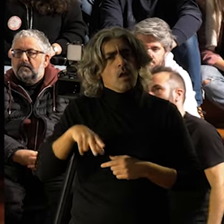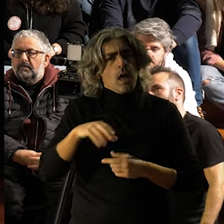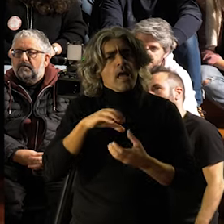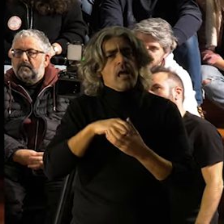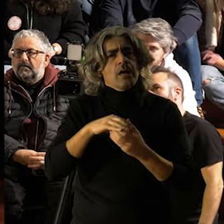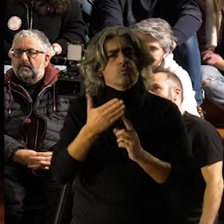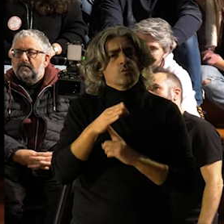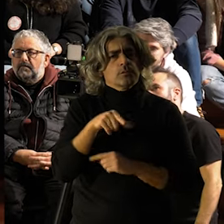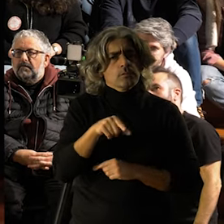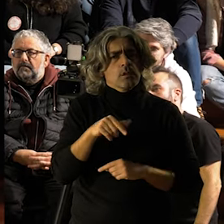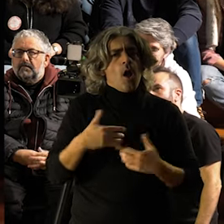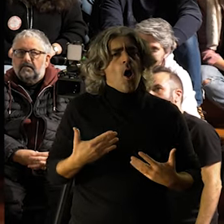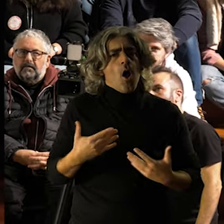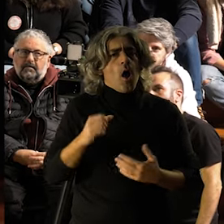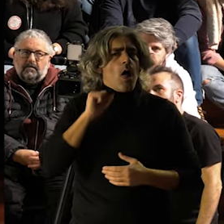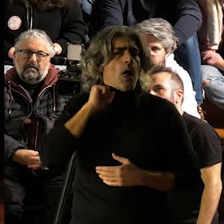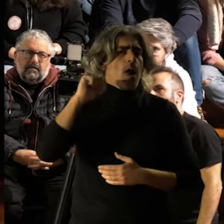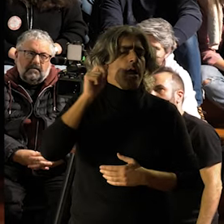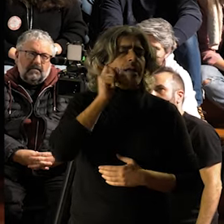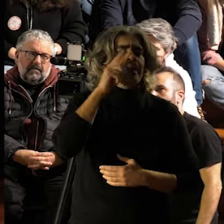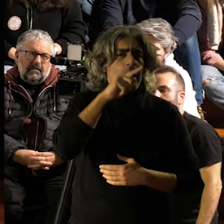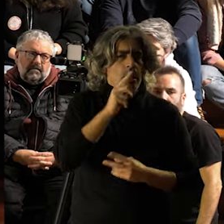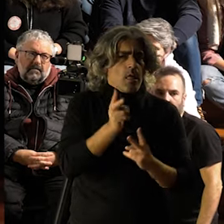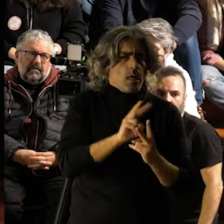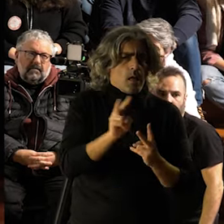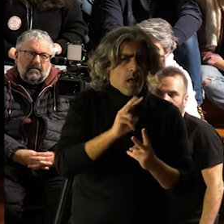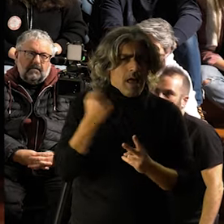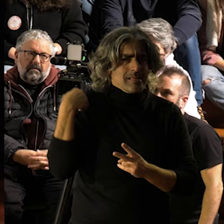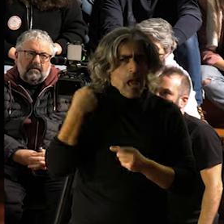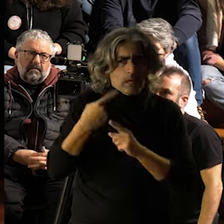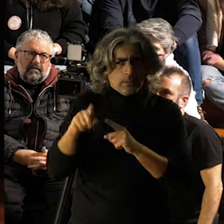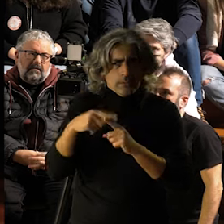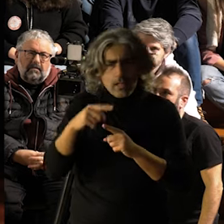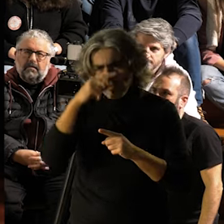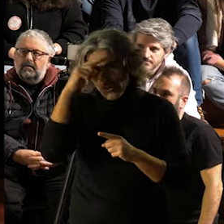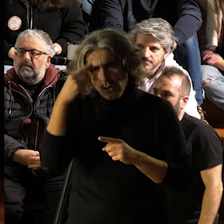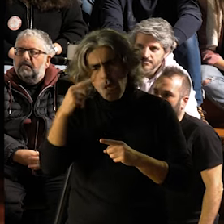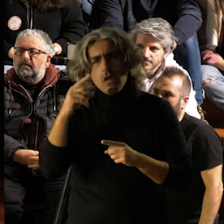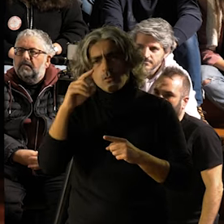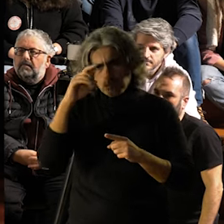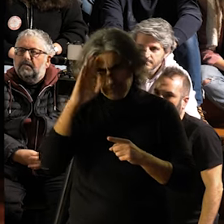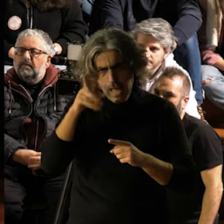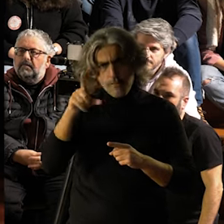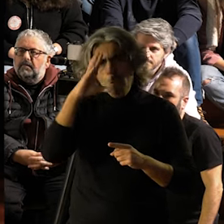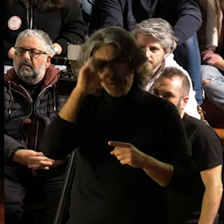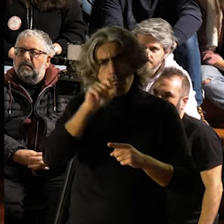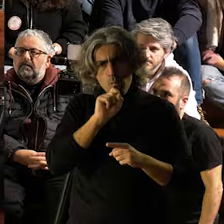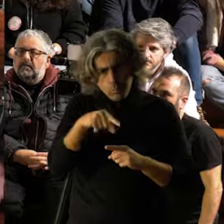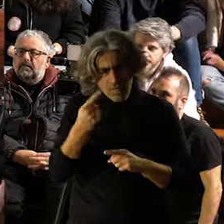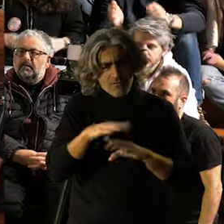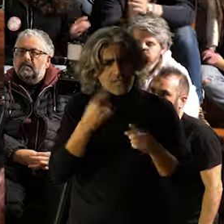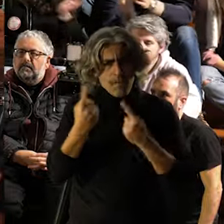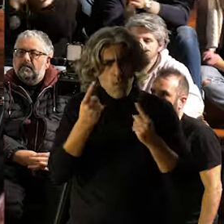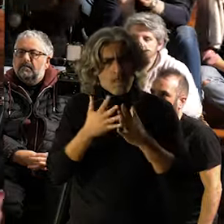de Depósitos e quem está hoje com a corda na garganta pela prestação da casa sabe que sim, o governo português podia ter agido, a